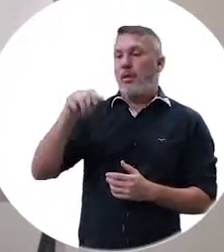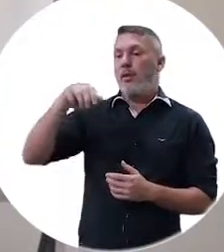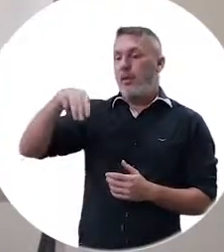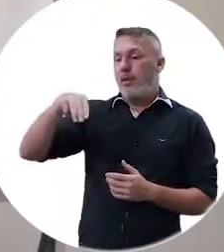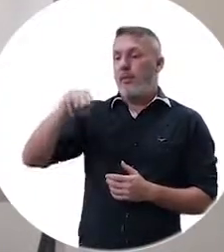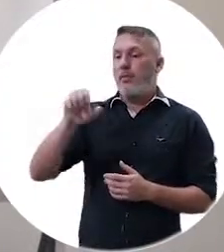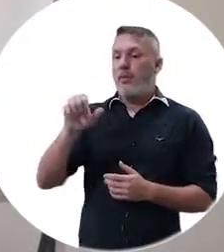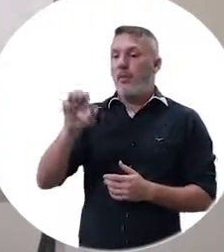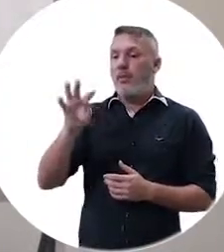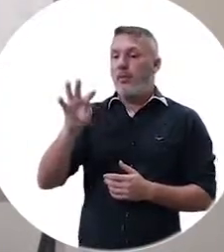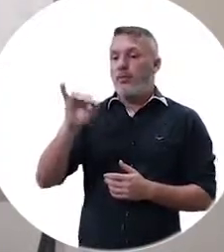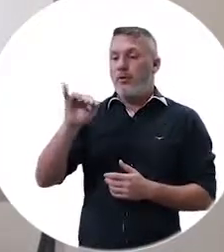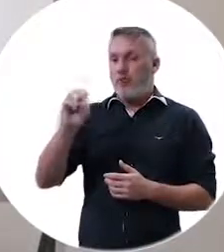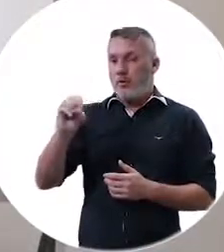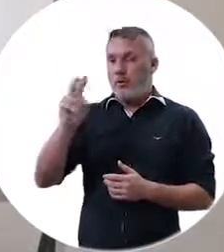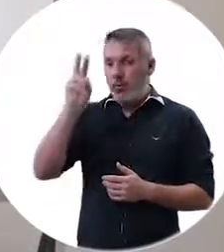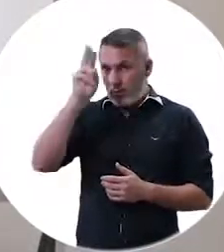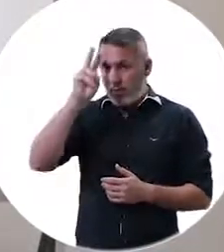tetrametil.